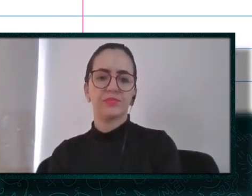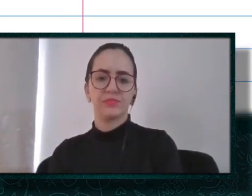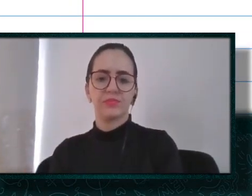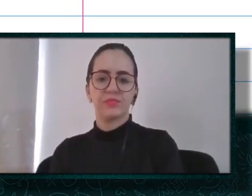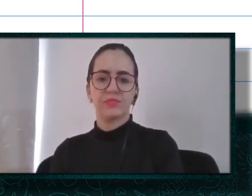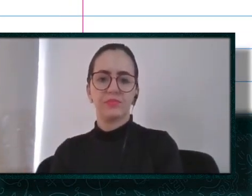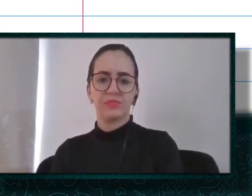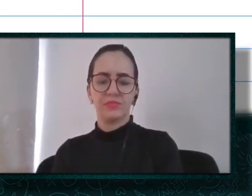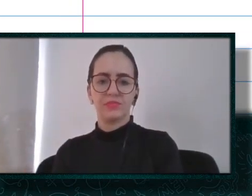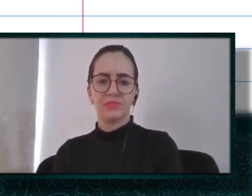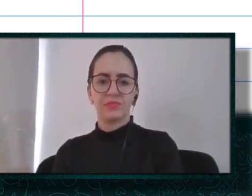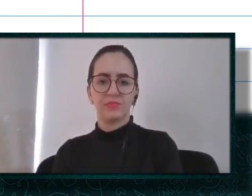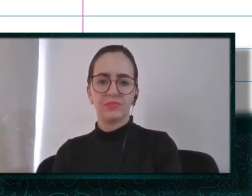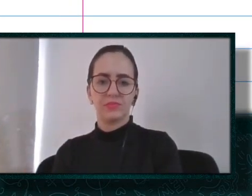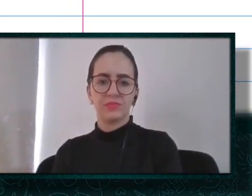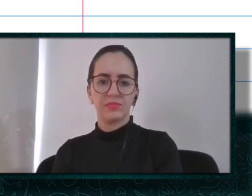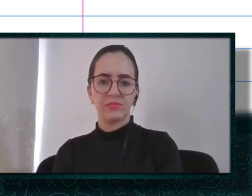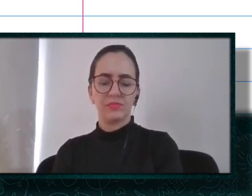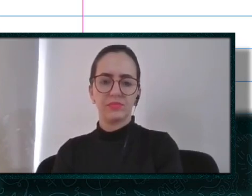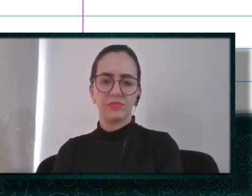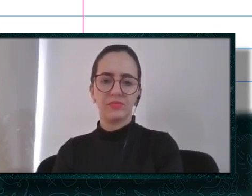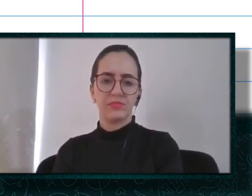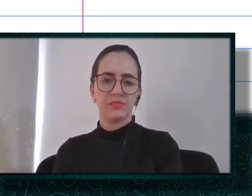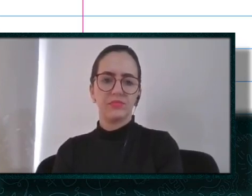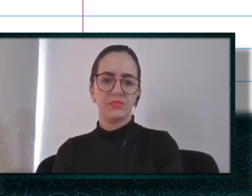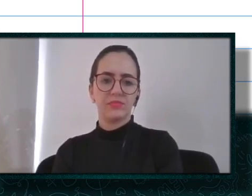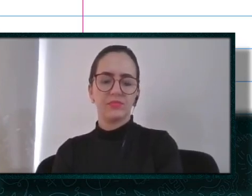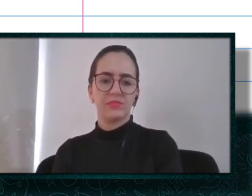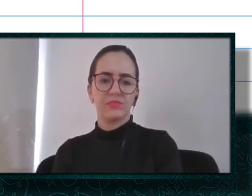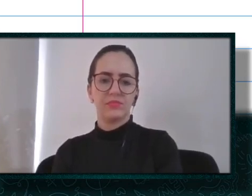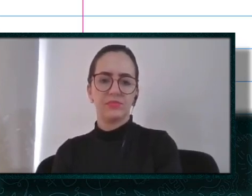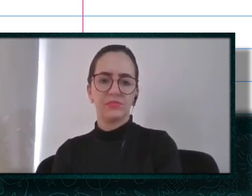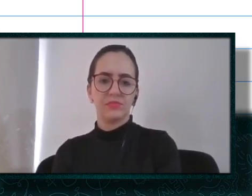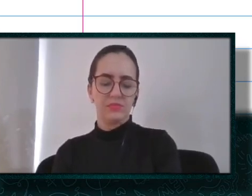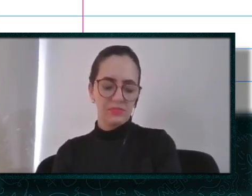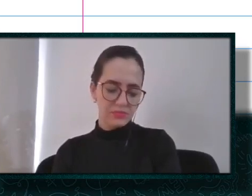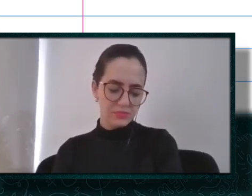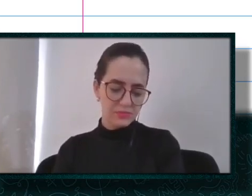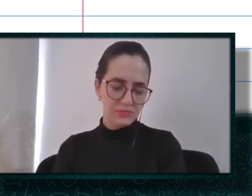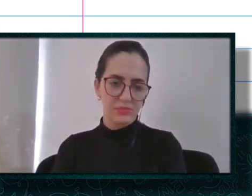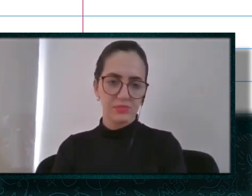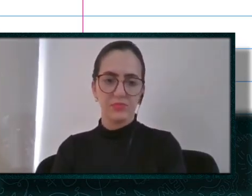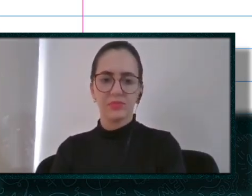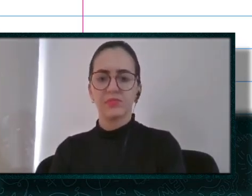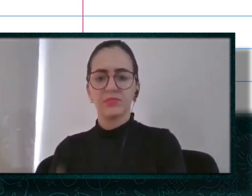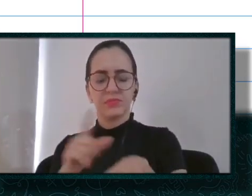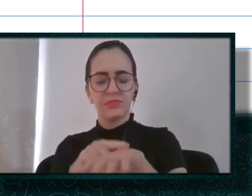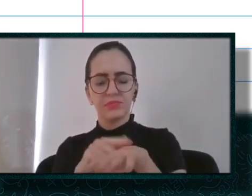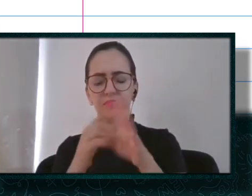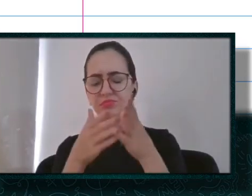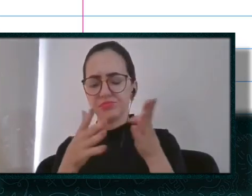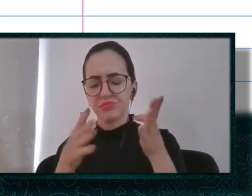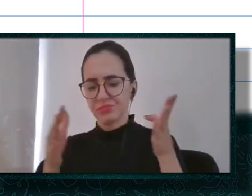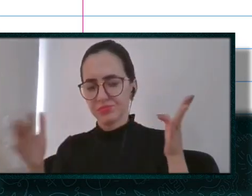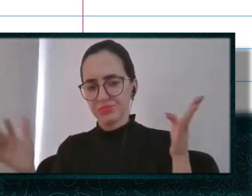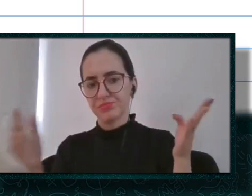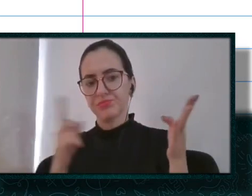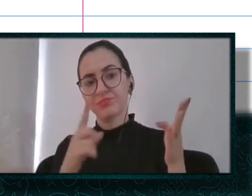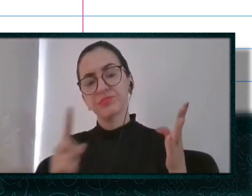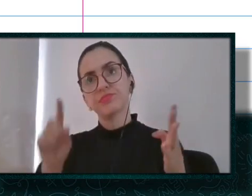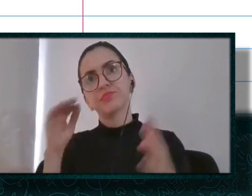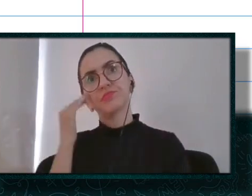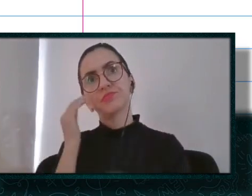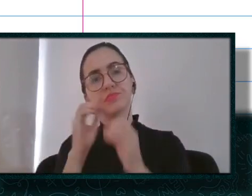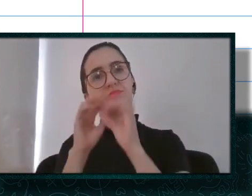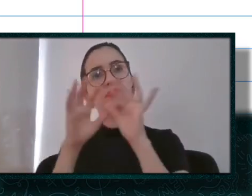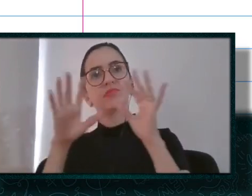porque é necessário para que seja passado o conteúdo com tranquilidade, sem nenhum estresse, que as informações pelo menos cheguem com a